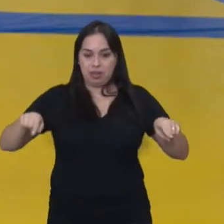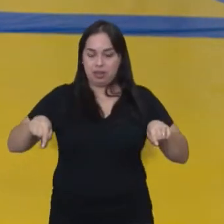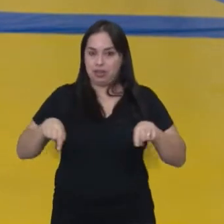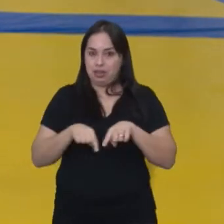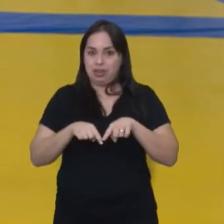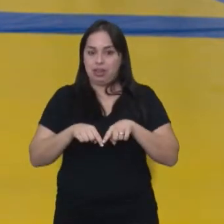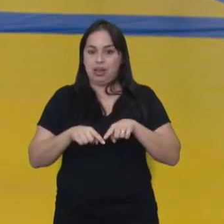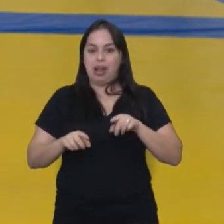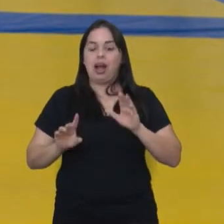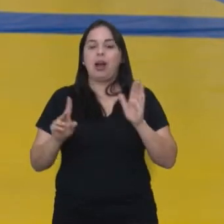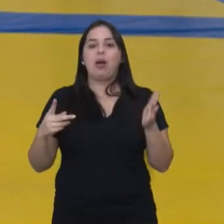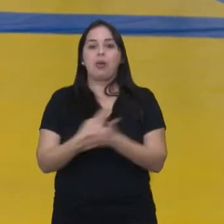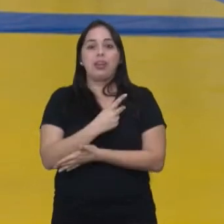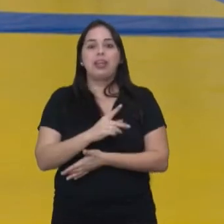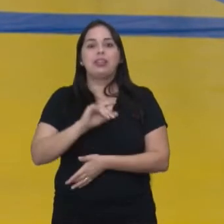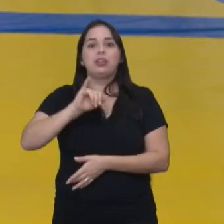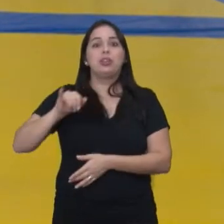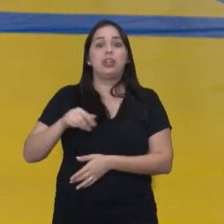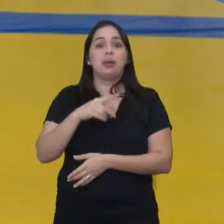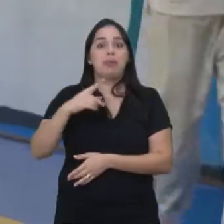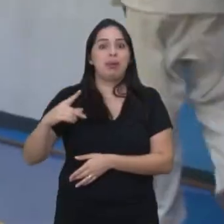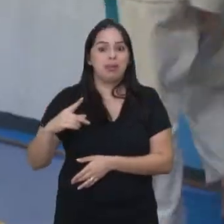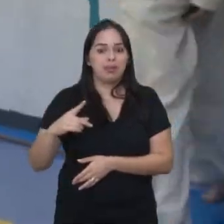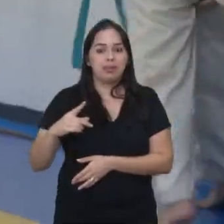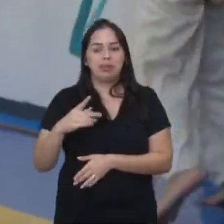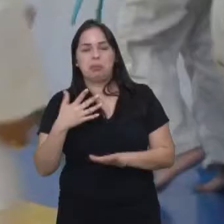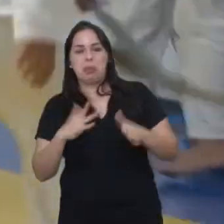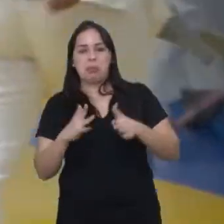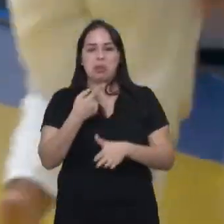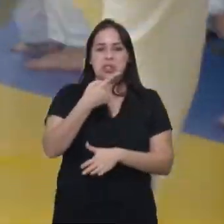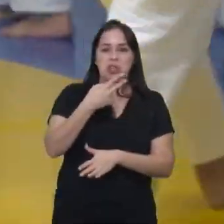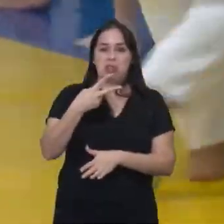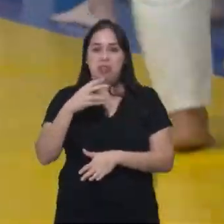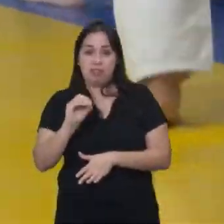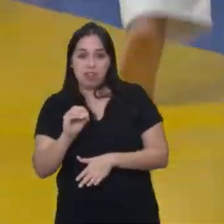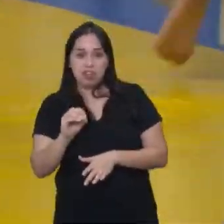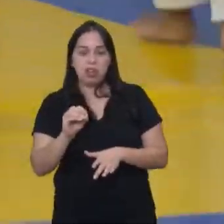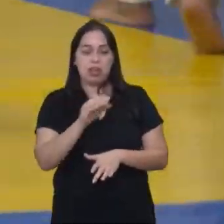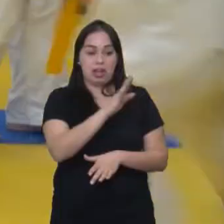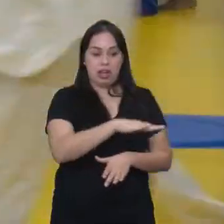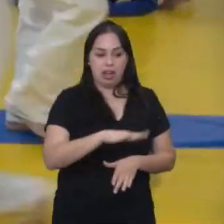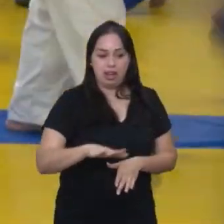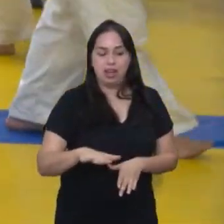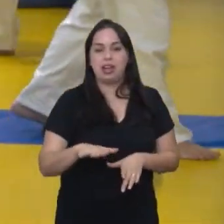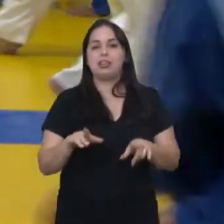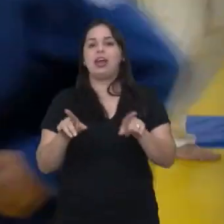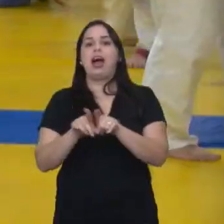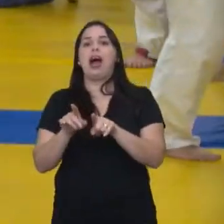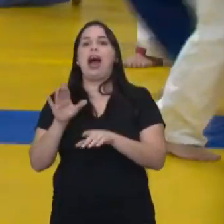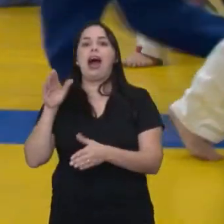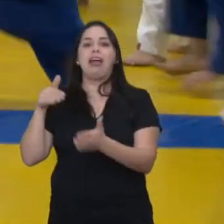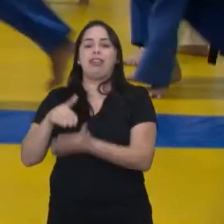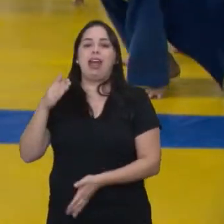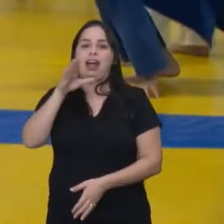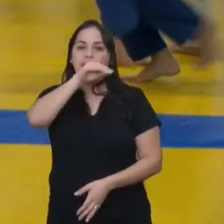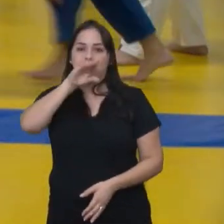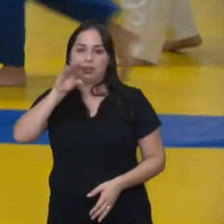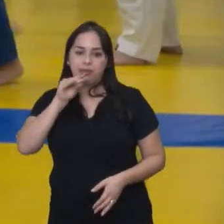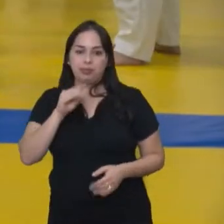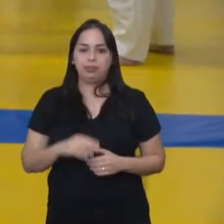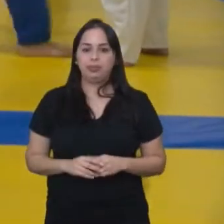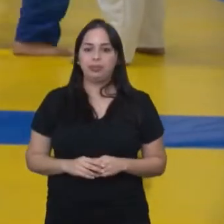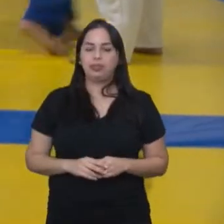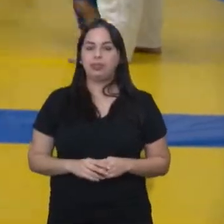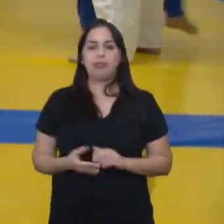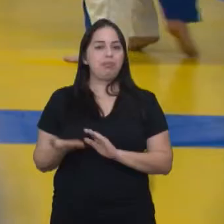acontecem nesse galpão no bairro Jardim Paulista e são atendidas 120 pessoas, entre crianças e adolescentes de